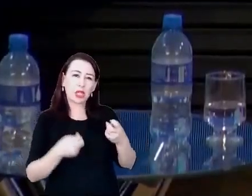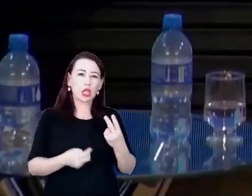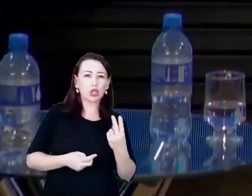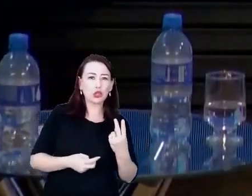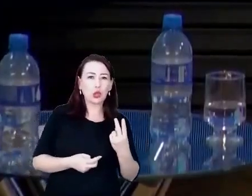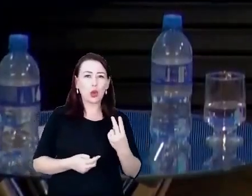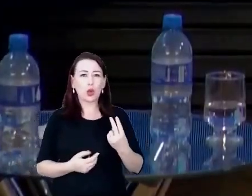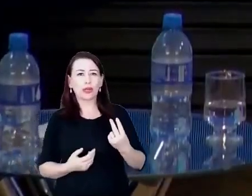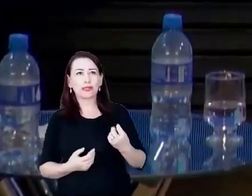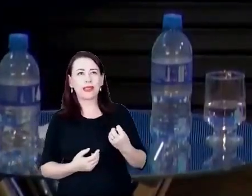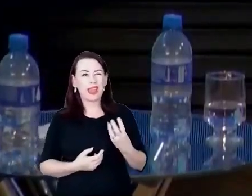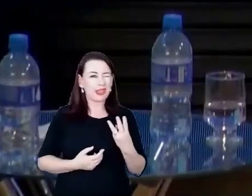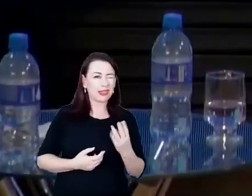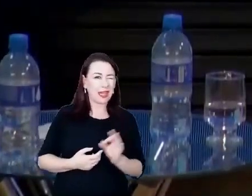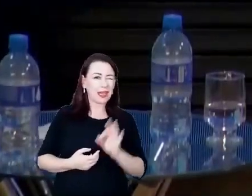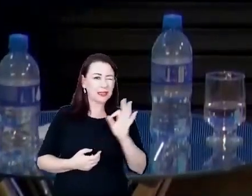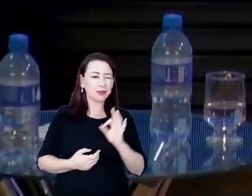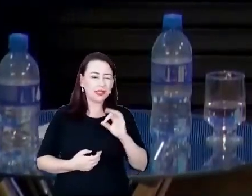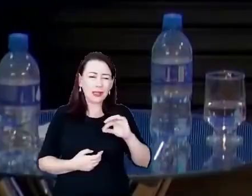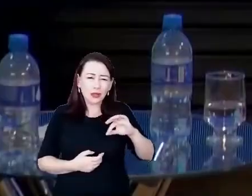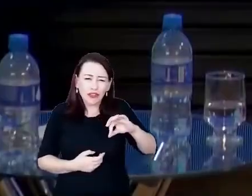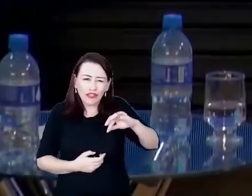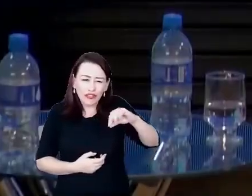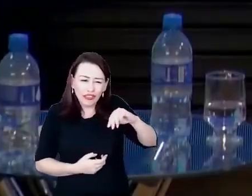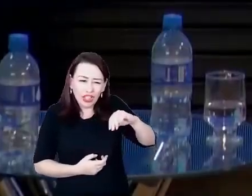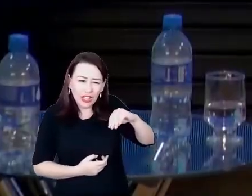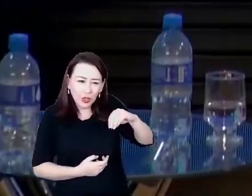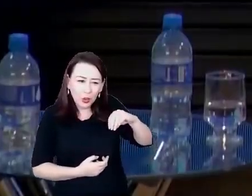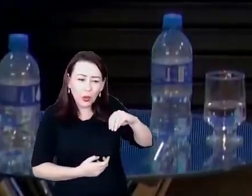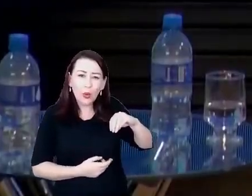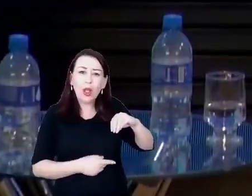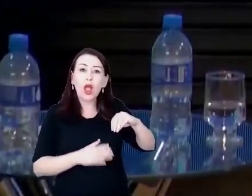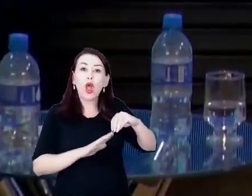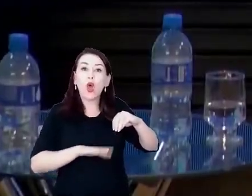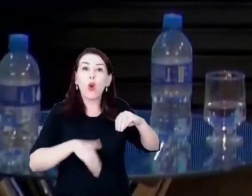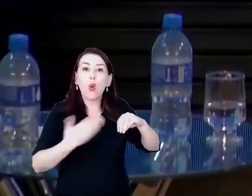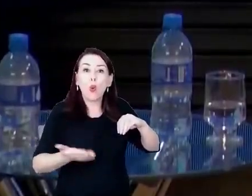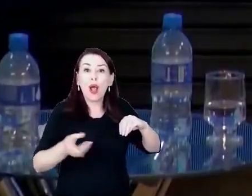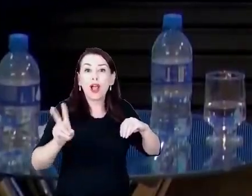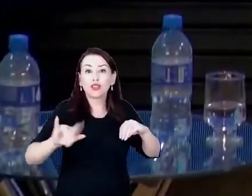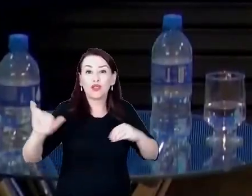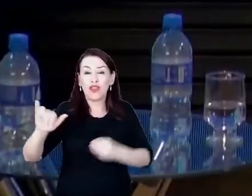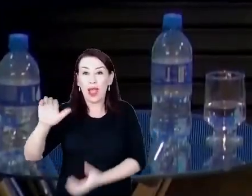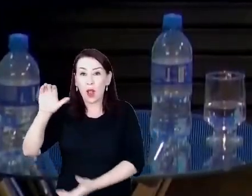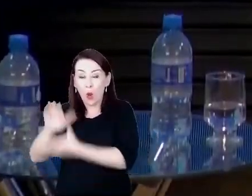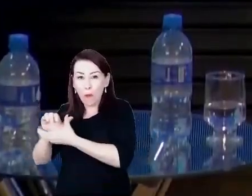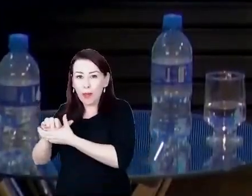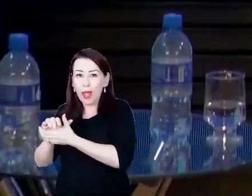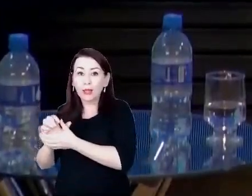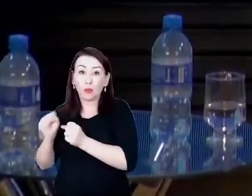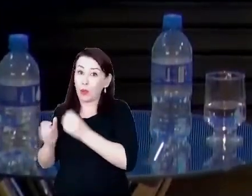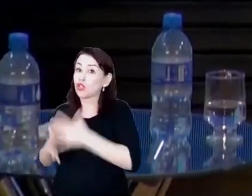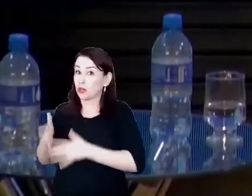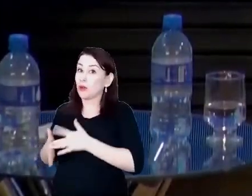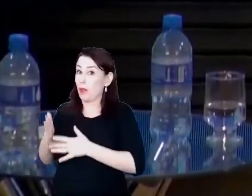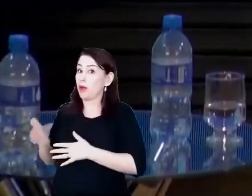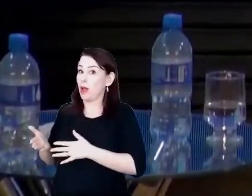ultrafino, a operação de compactação ela pode ser impactada. Então, é algo que foi